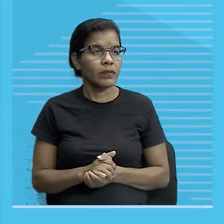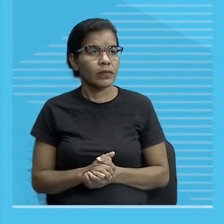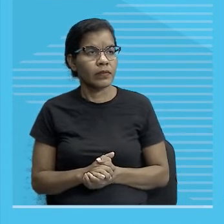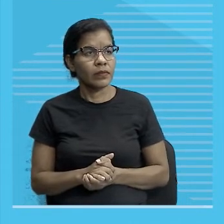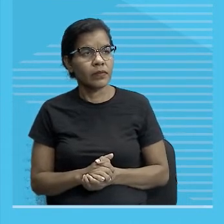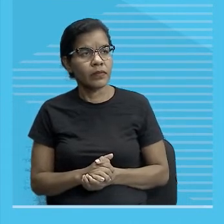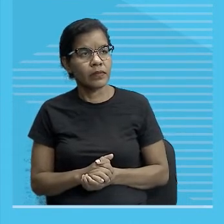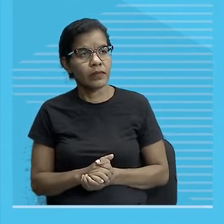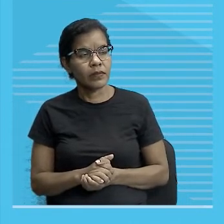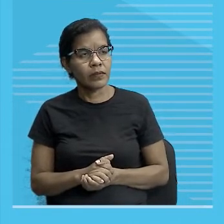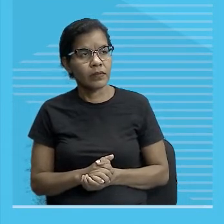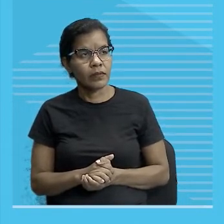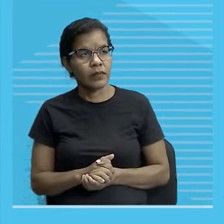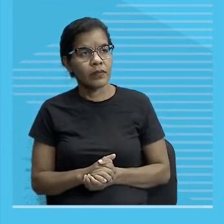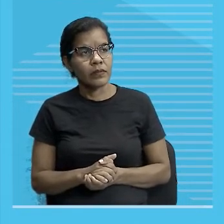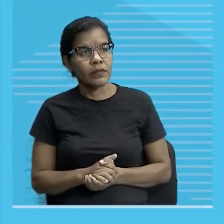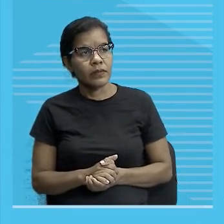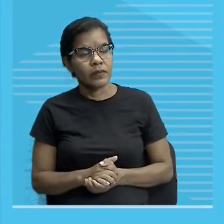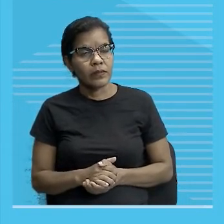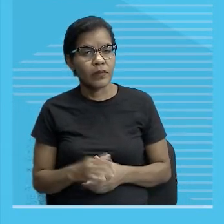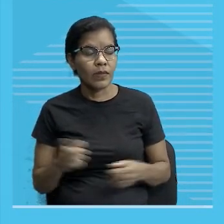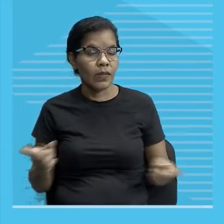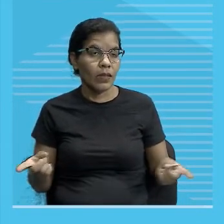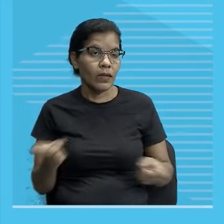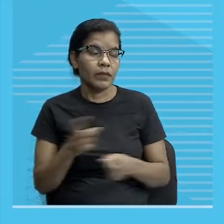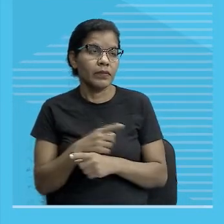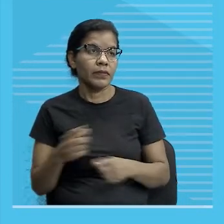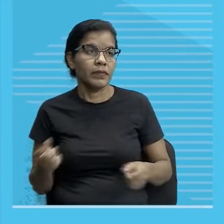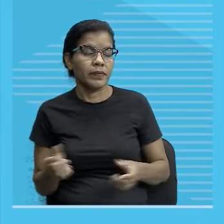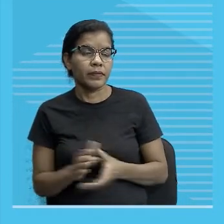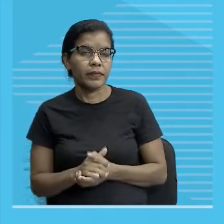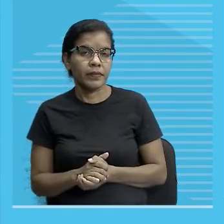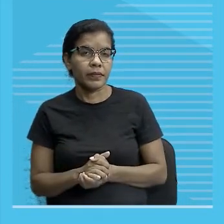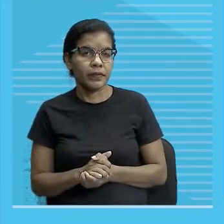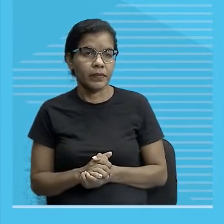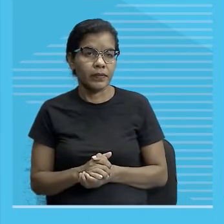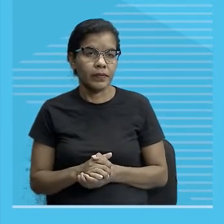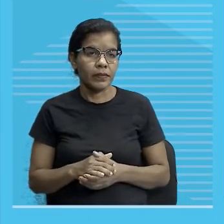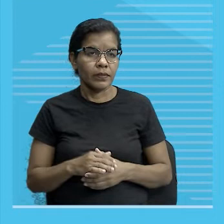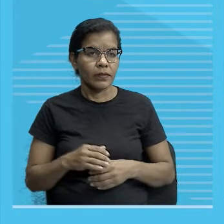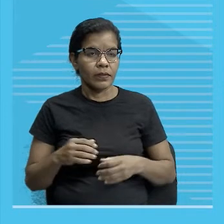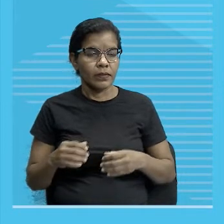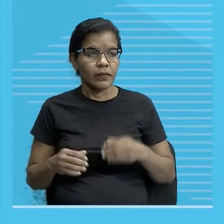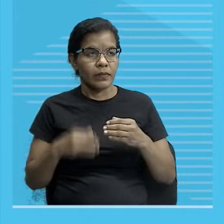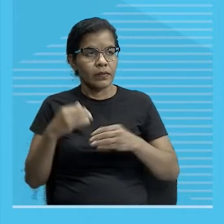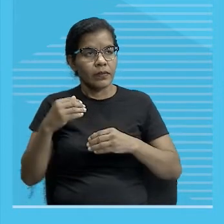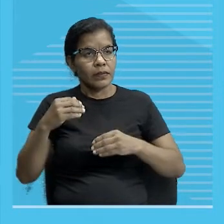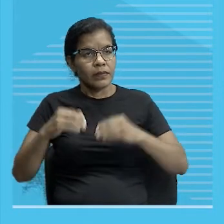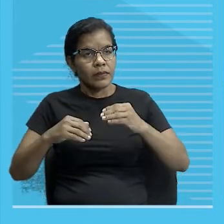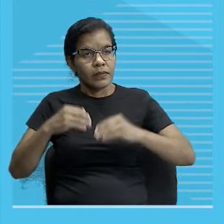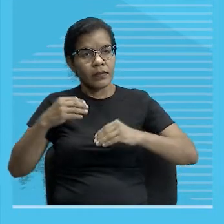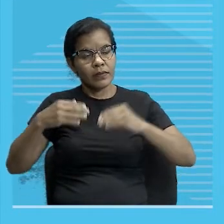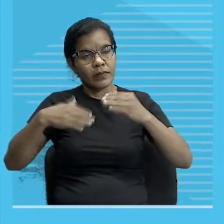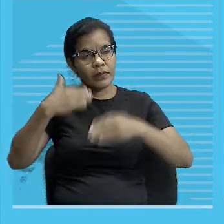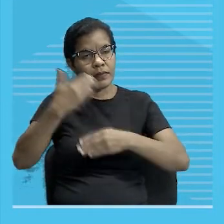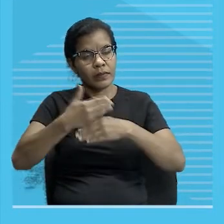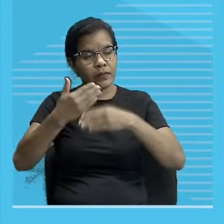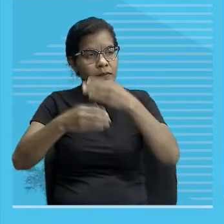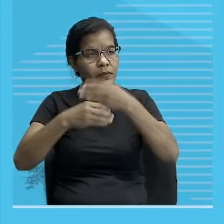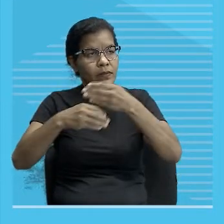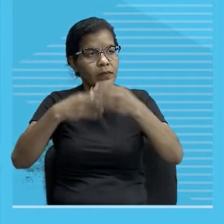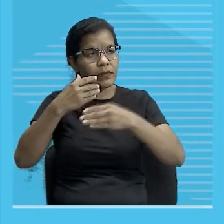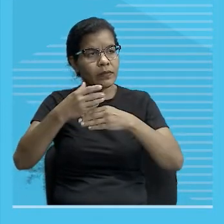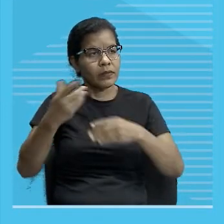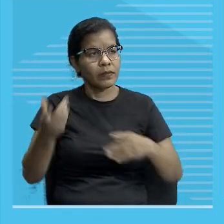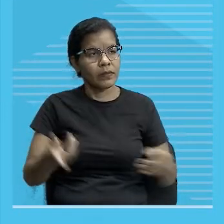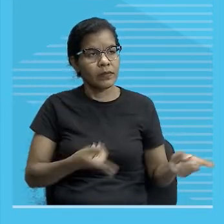fez esse trocadilho aqui? Porque aqui embaixo, ó, nessa construção, já você vai ver a diferença. Ó. Você está